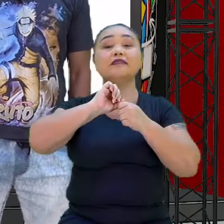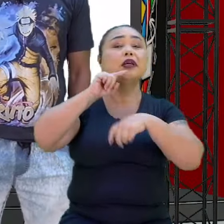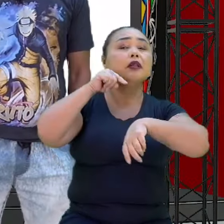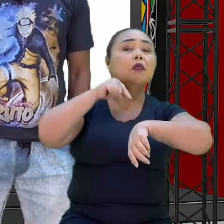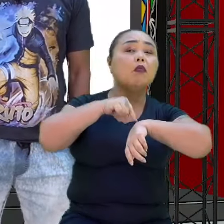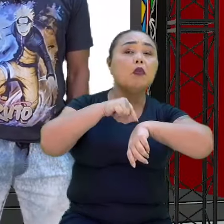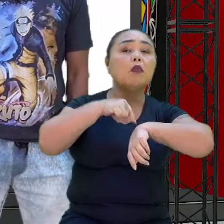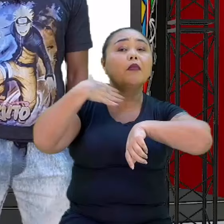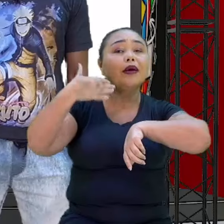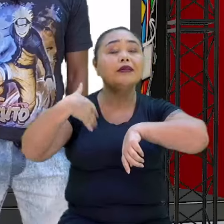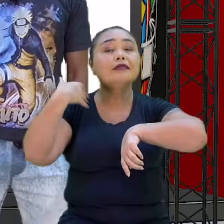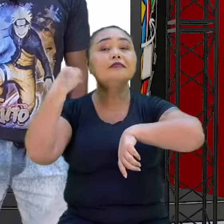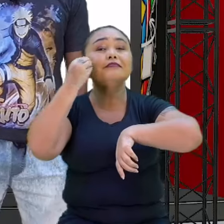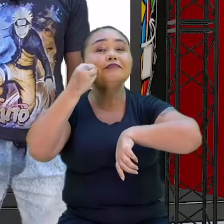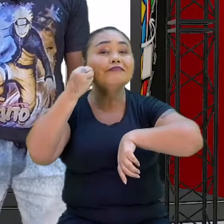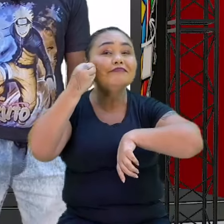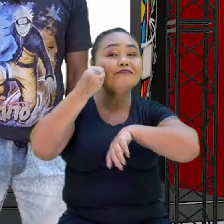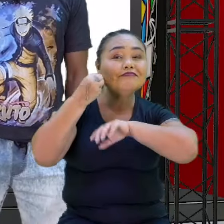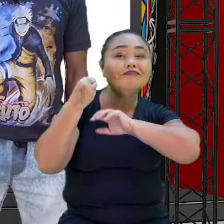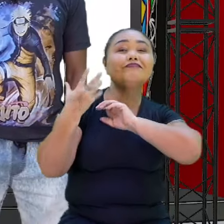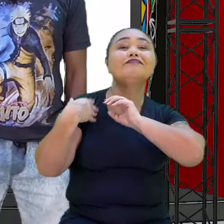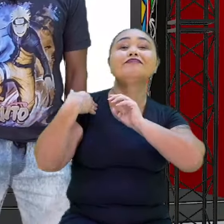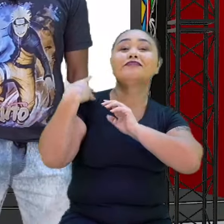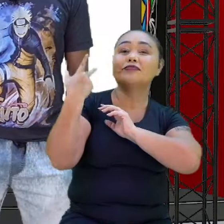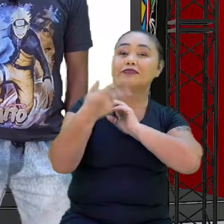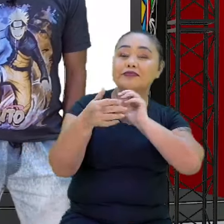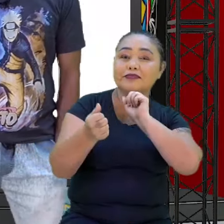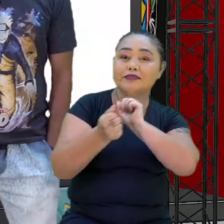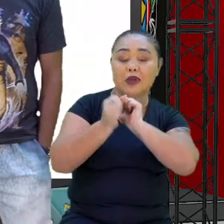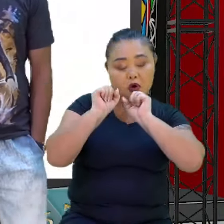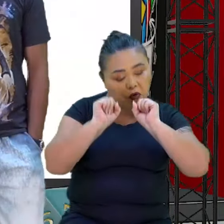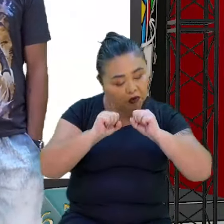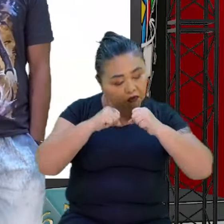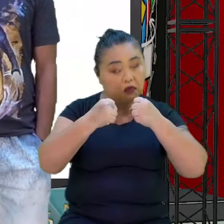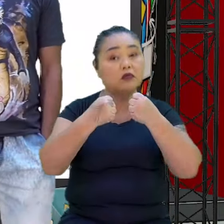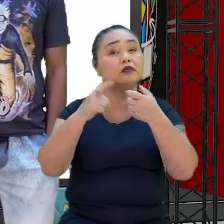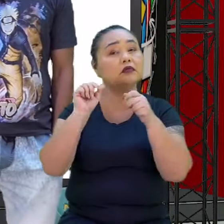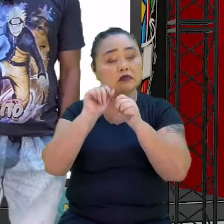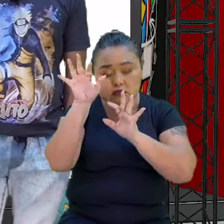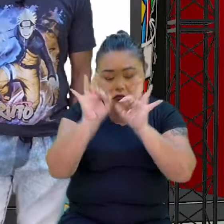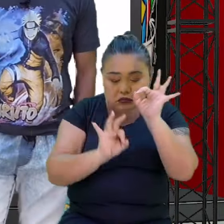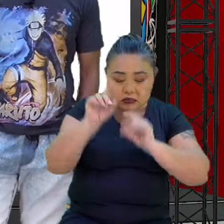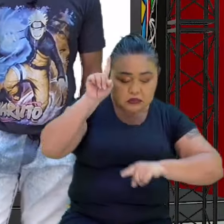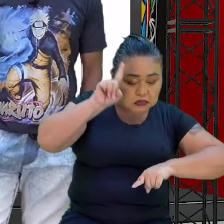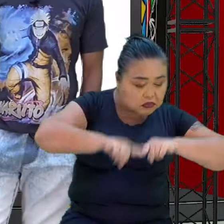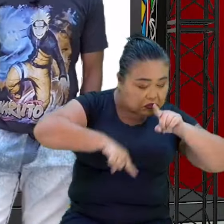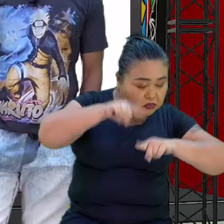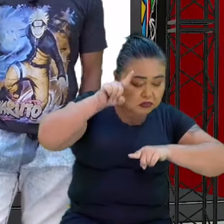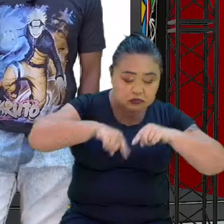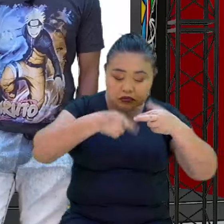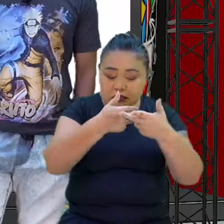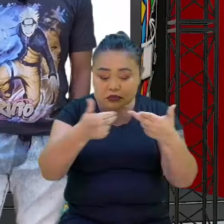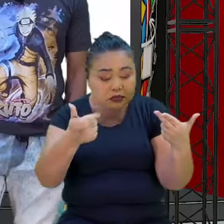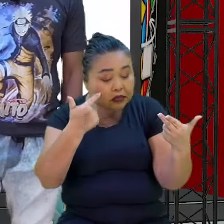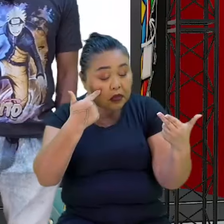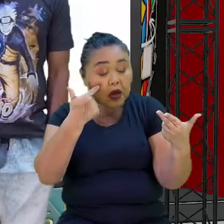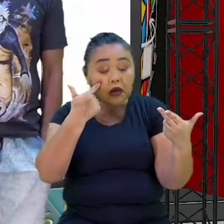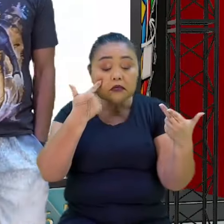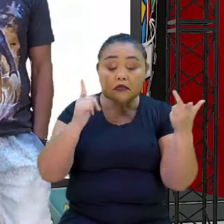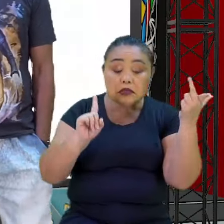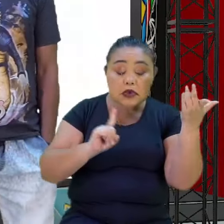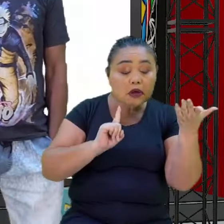cada aula Cada esforço que a gente fez aqui também para planejar o material tá sempre elaborando coisas que sejam interessantes para